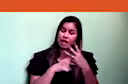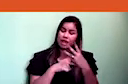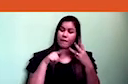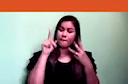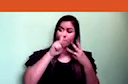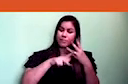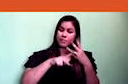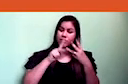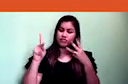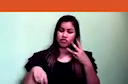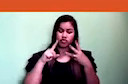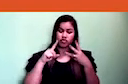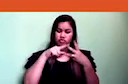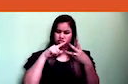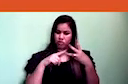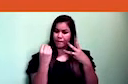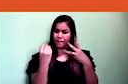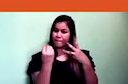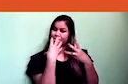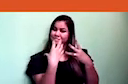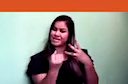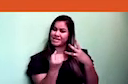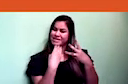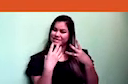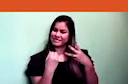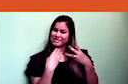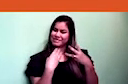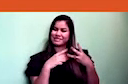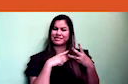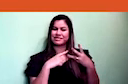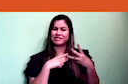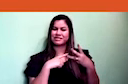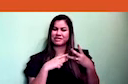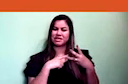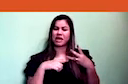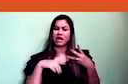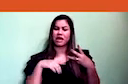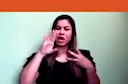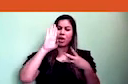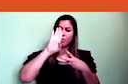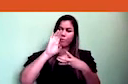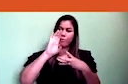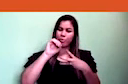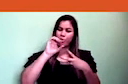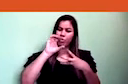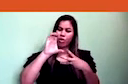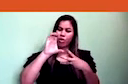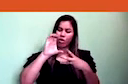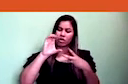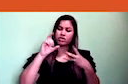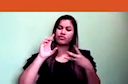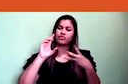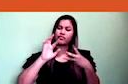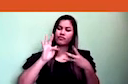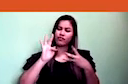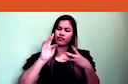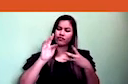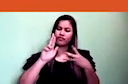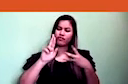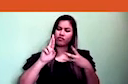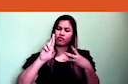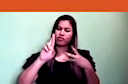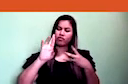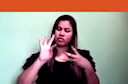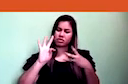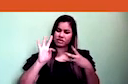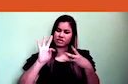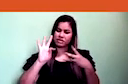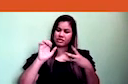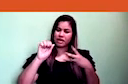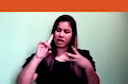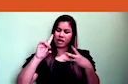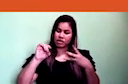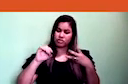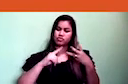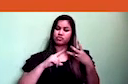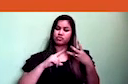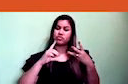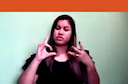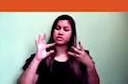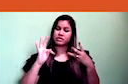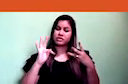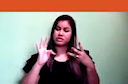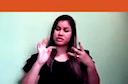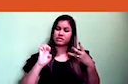ser aluno, que é a Bock, o Furtado e a Teixeira, que eles vão falar exatamente dessa relação que se estabelece. Afinal de